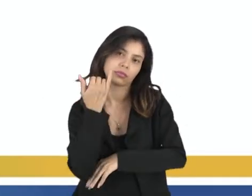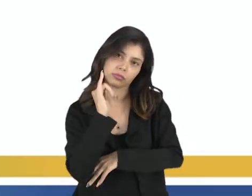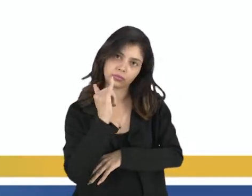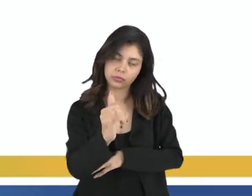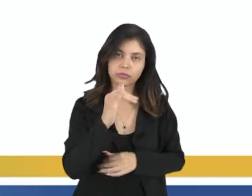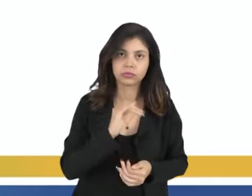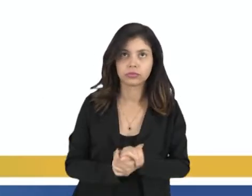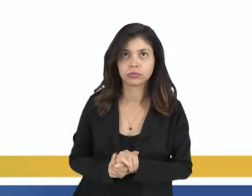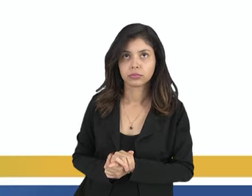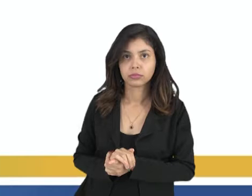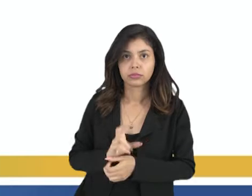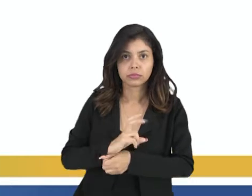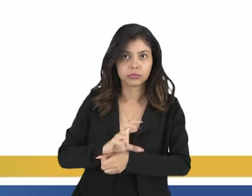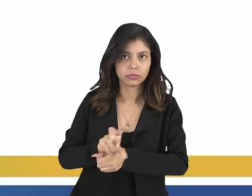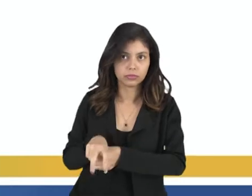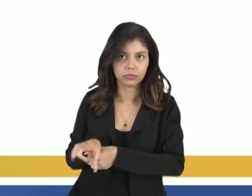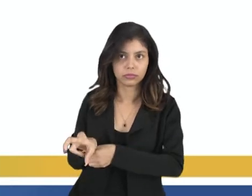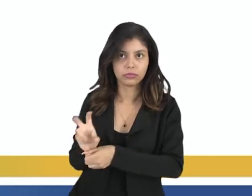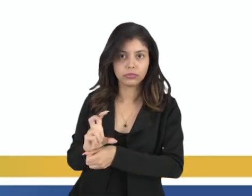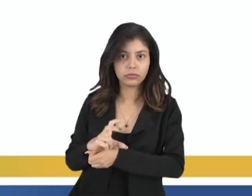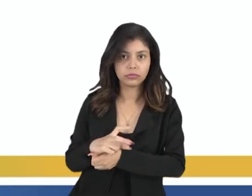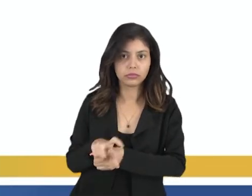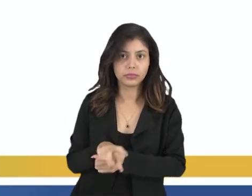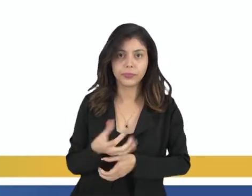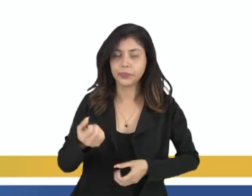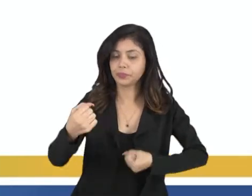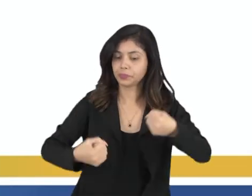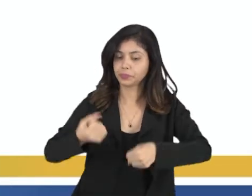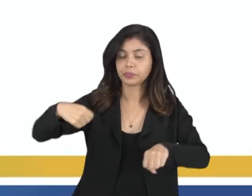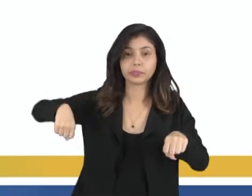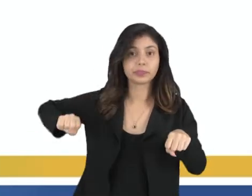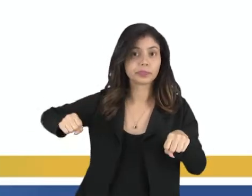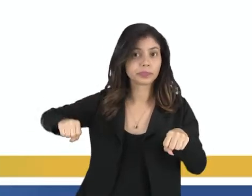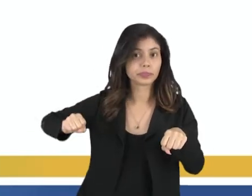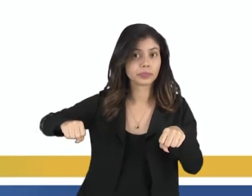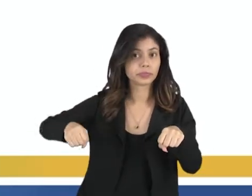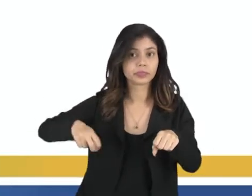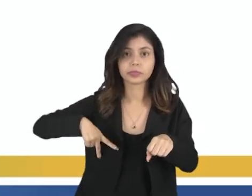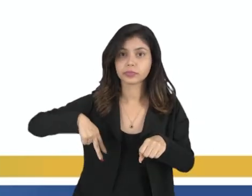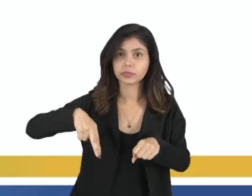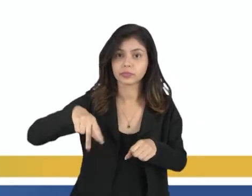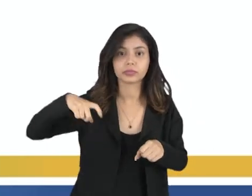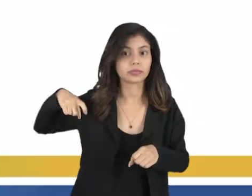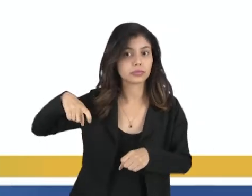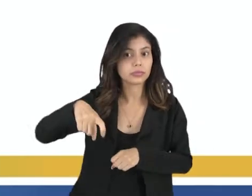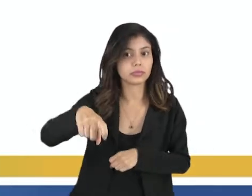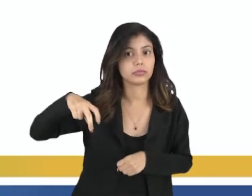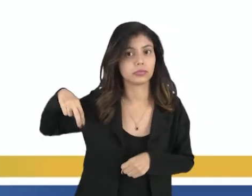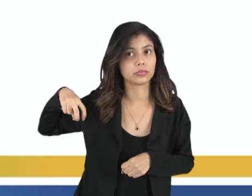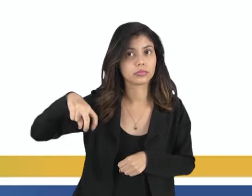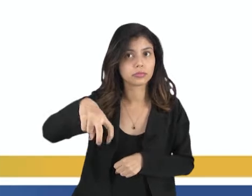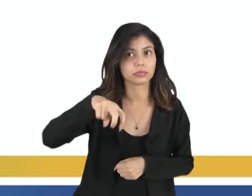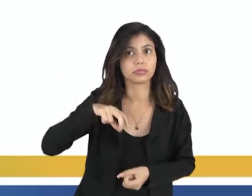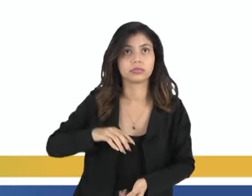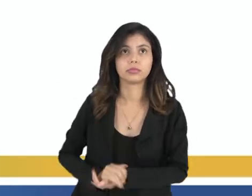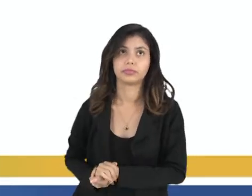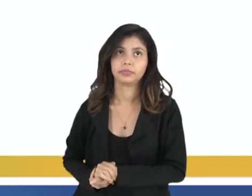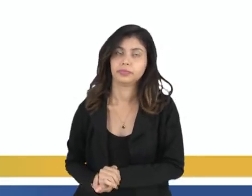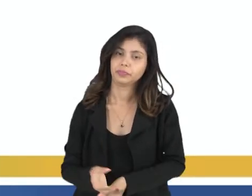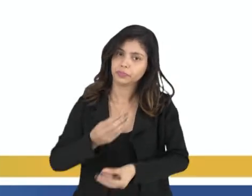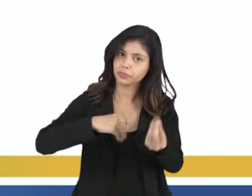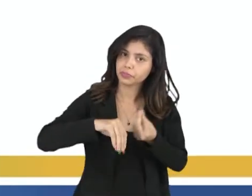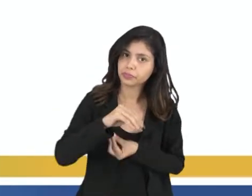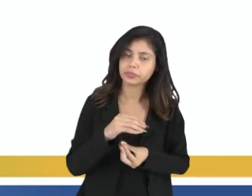energia mecânica, fazendo com que o carro ou a moto ande, ok? Então, o que são as reações de